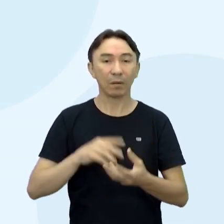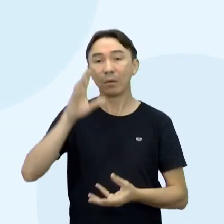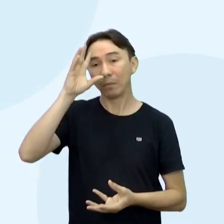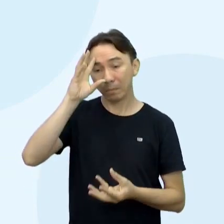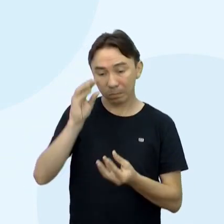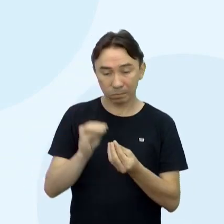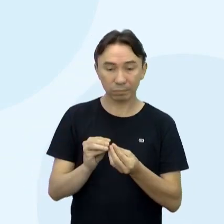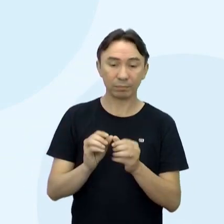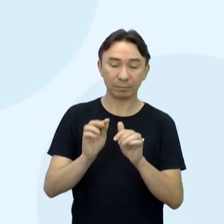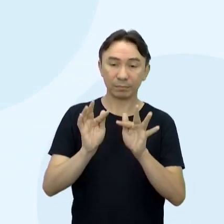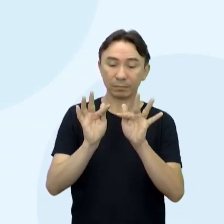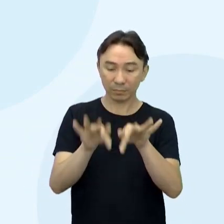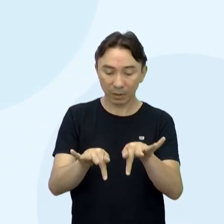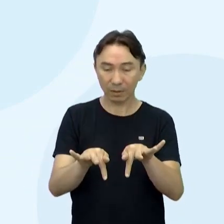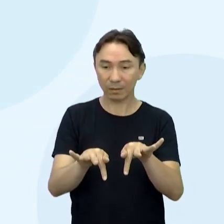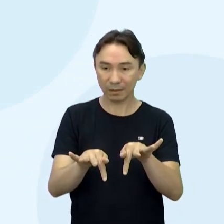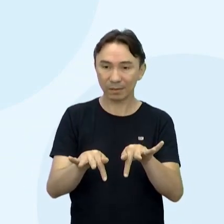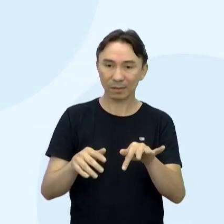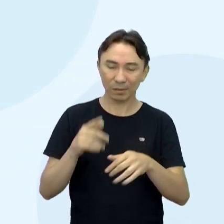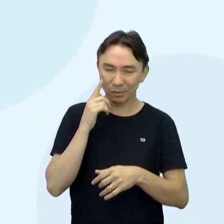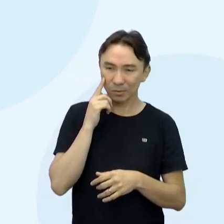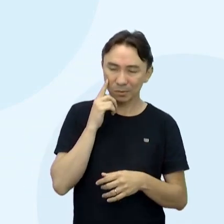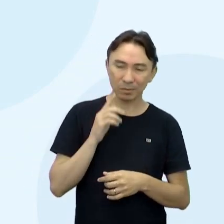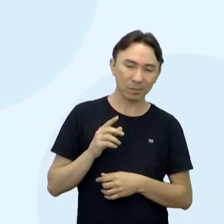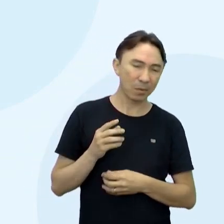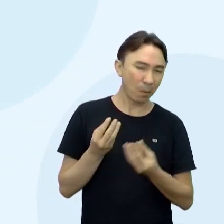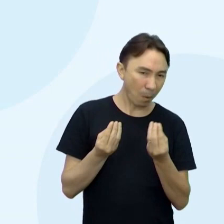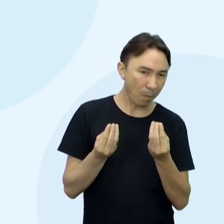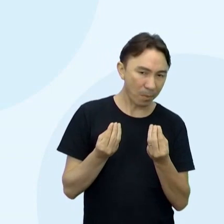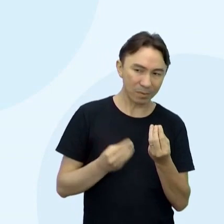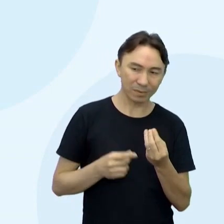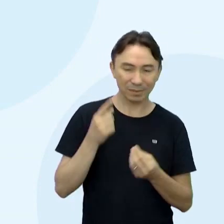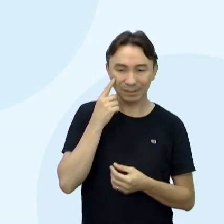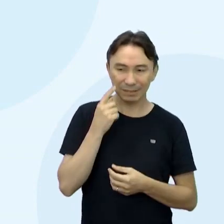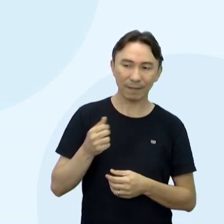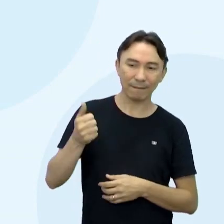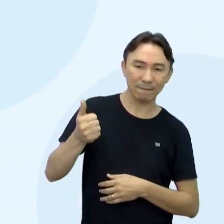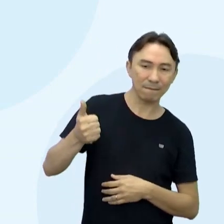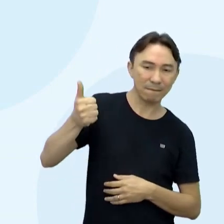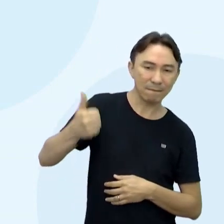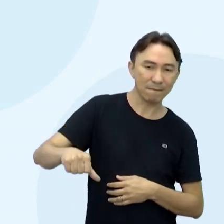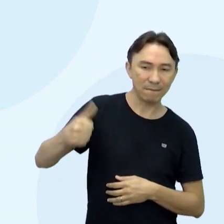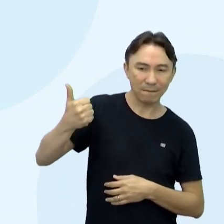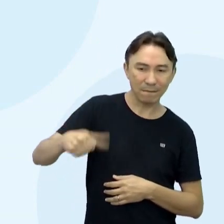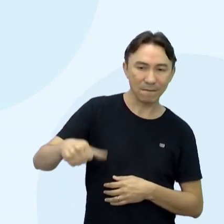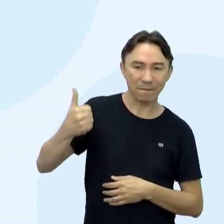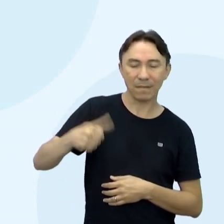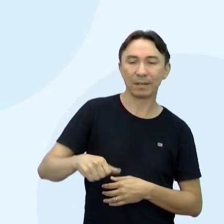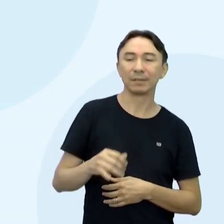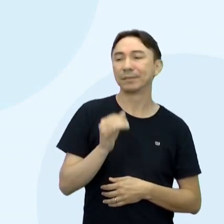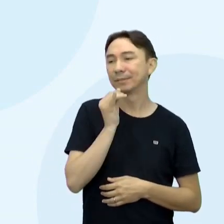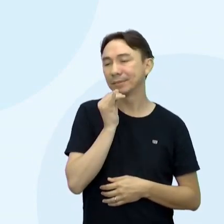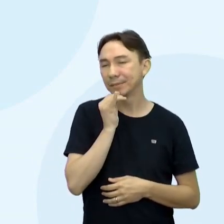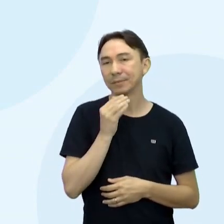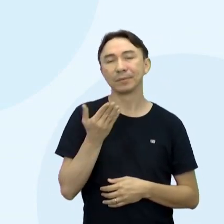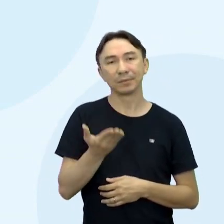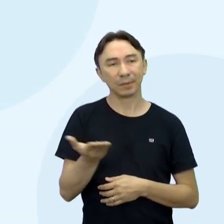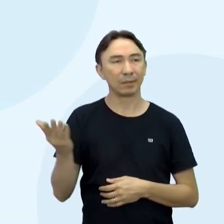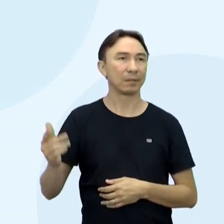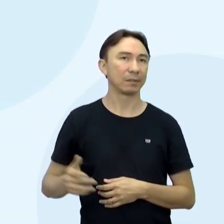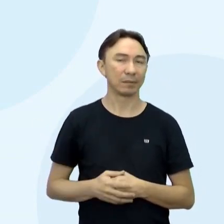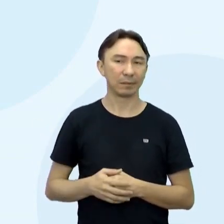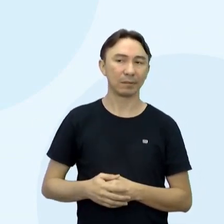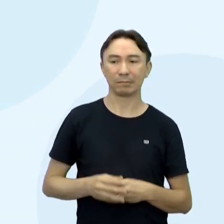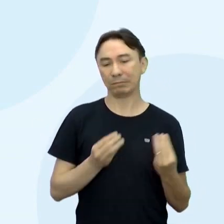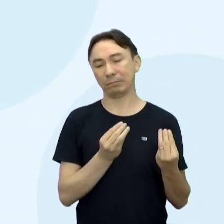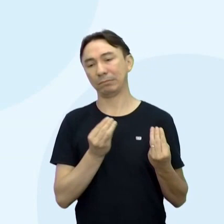poder avaliá-los, né? Em vez de eles serem expostos a uma prova de